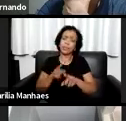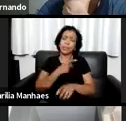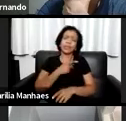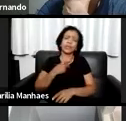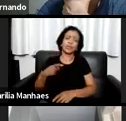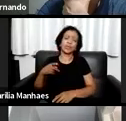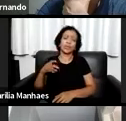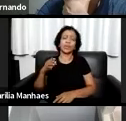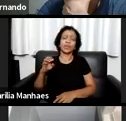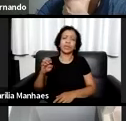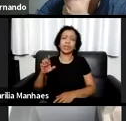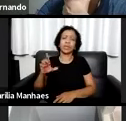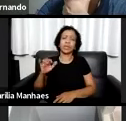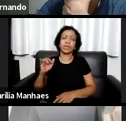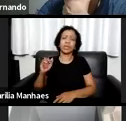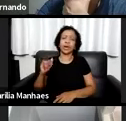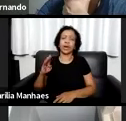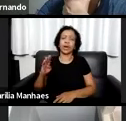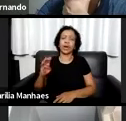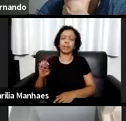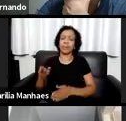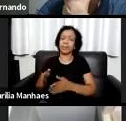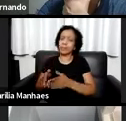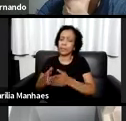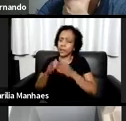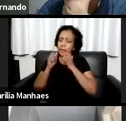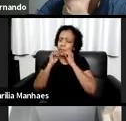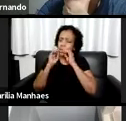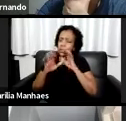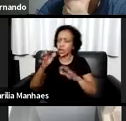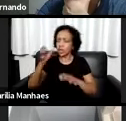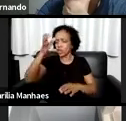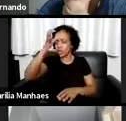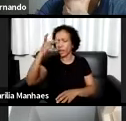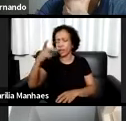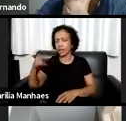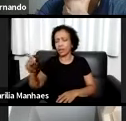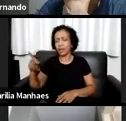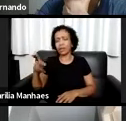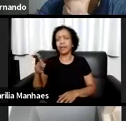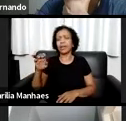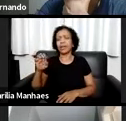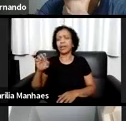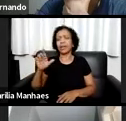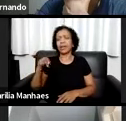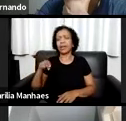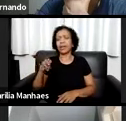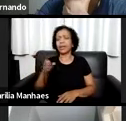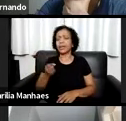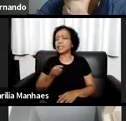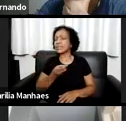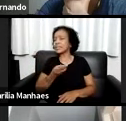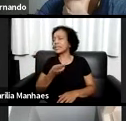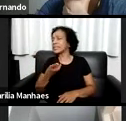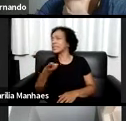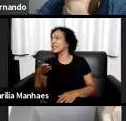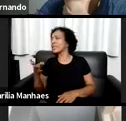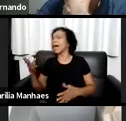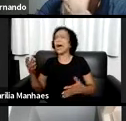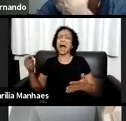pela irmã Cristiane, a sua tia, toma conta, Senhor, e, ó Deus, tantos e tantos motivos que foram